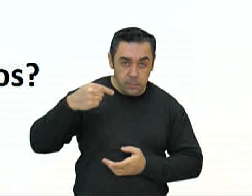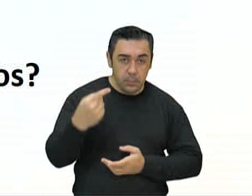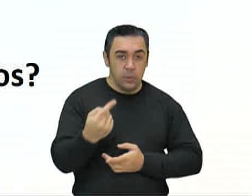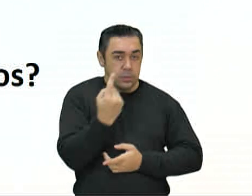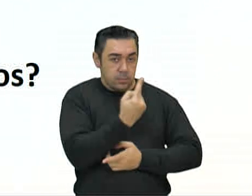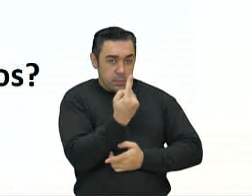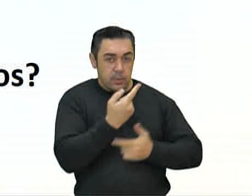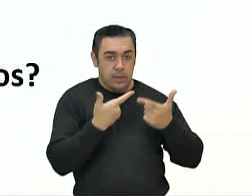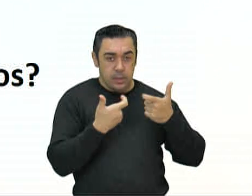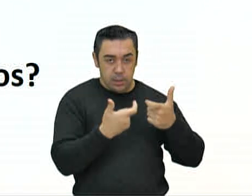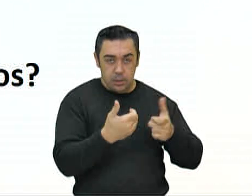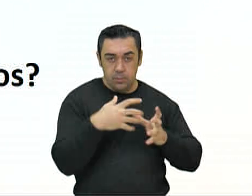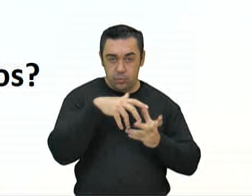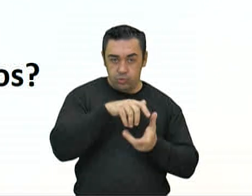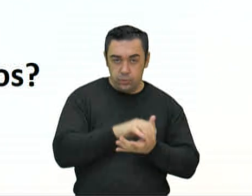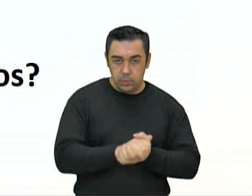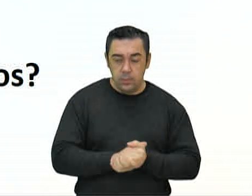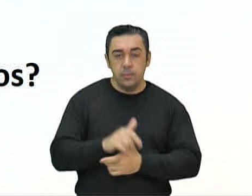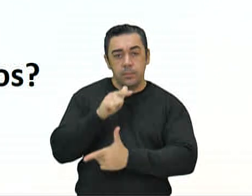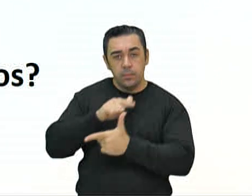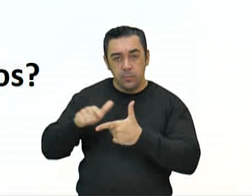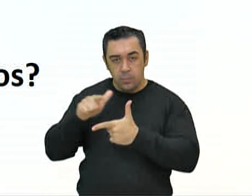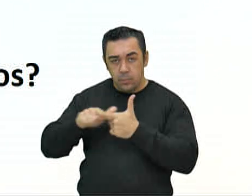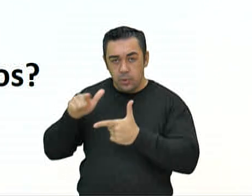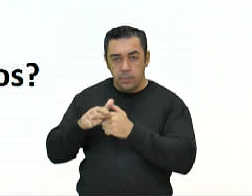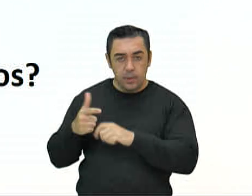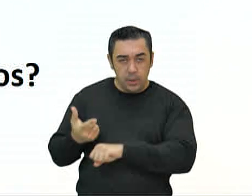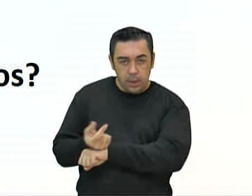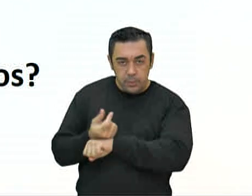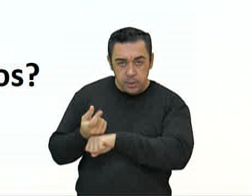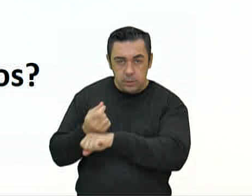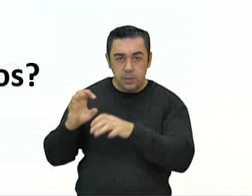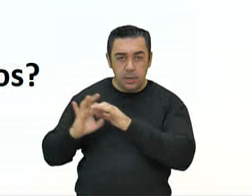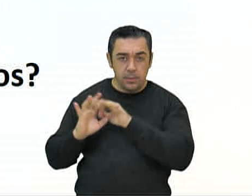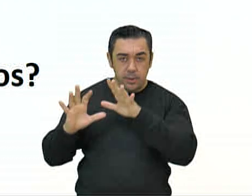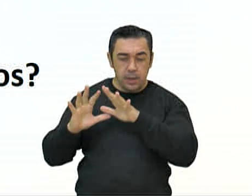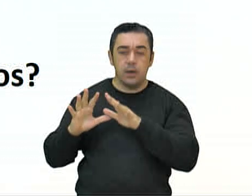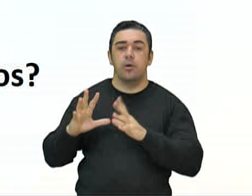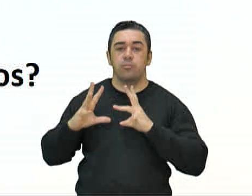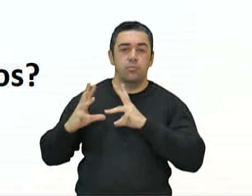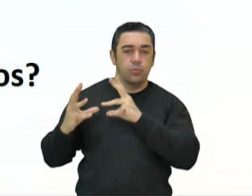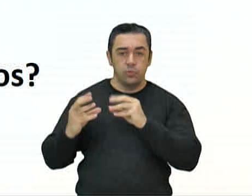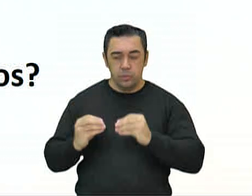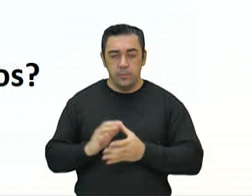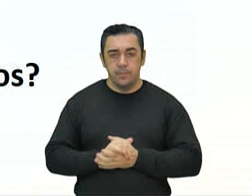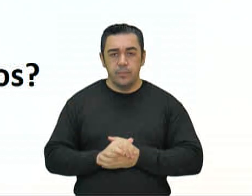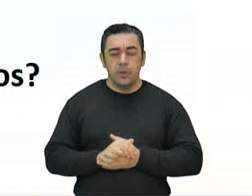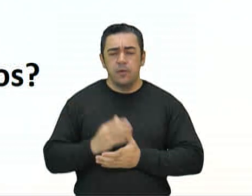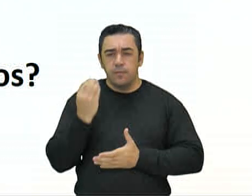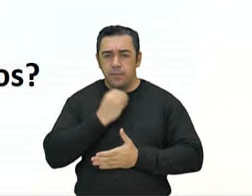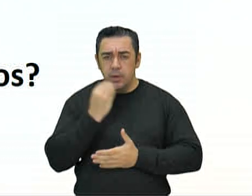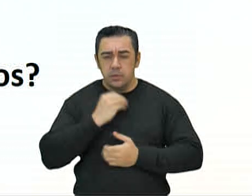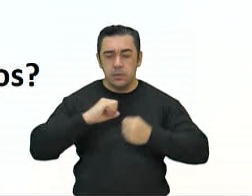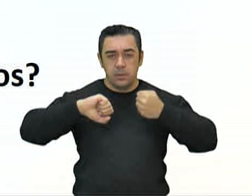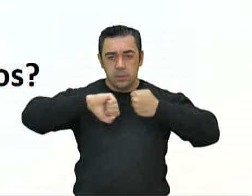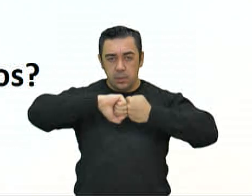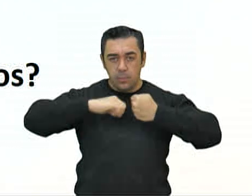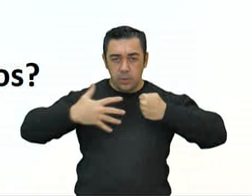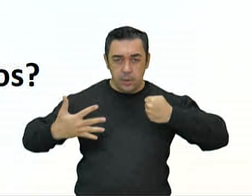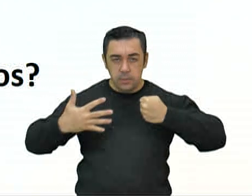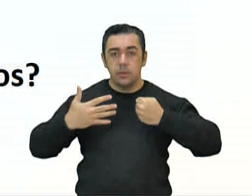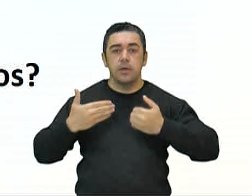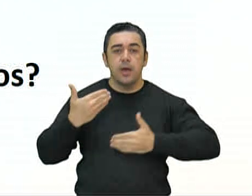Guerra Mundial, crise do capitalismo liberal internacional, fragilidade das democracias e avanço